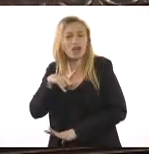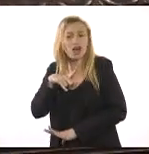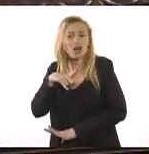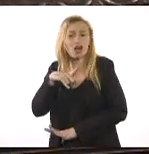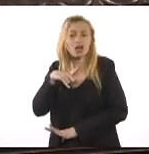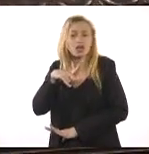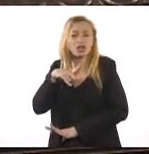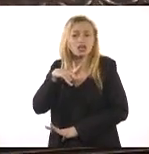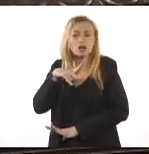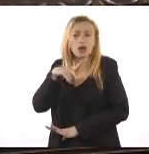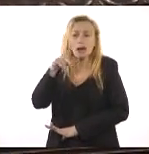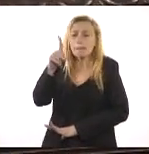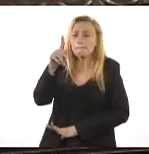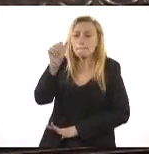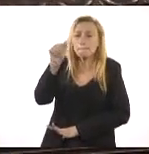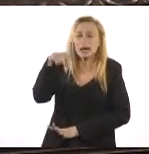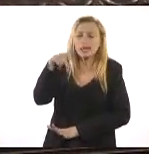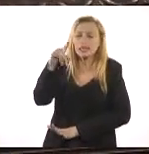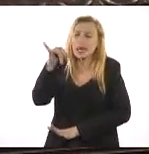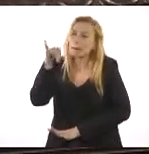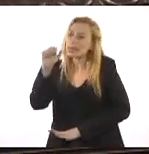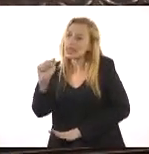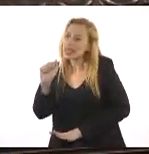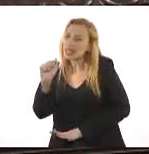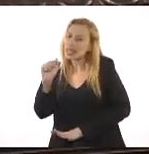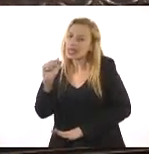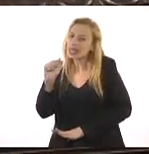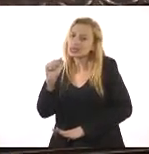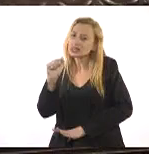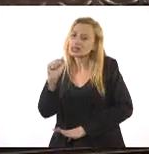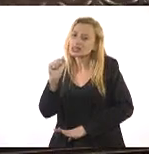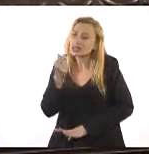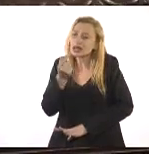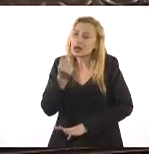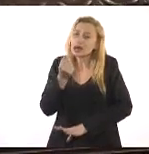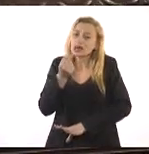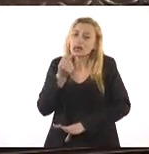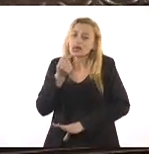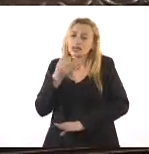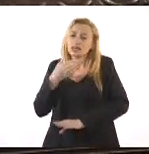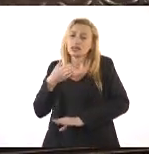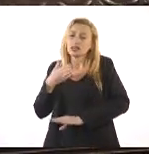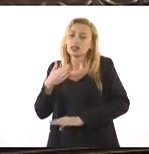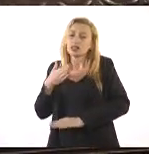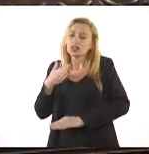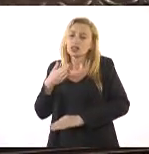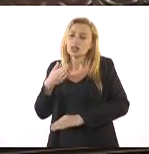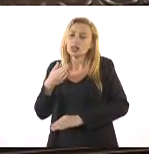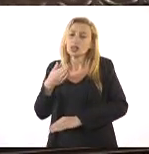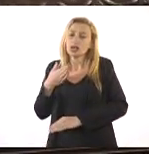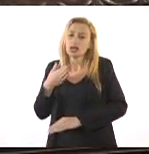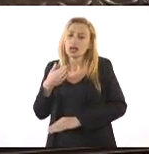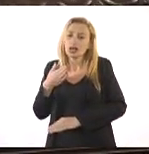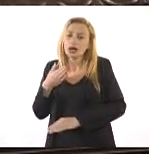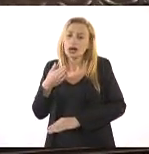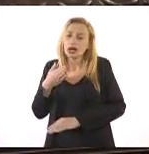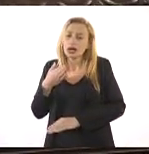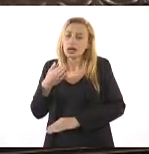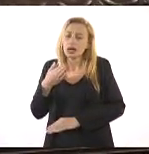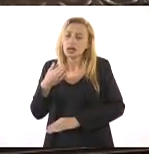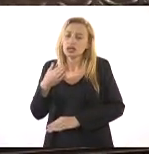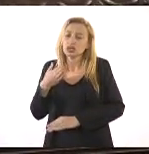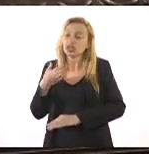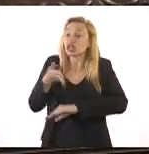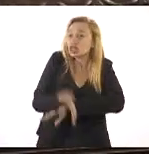uma pandemia que está batendo as portas da população no estado do Rio